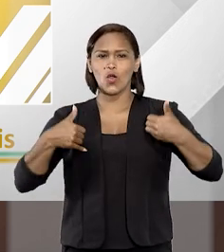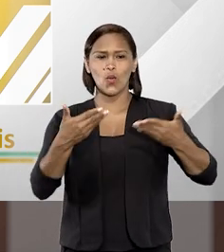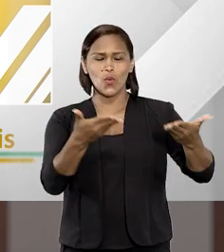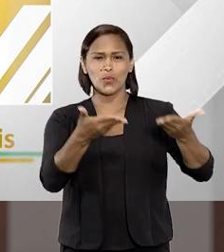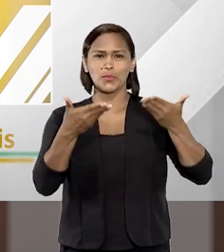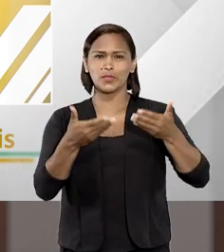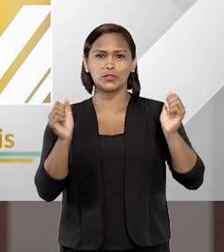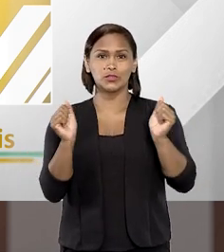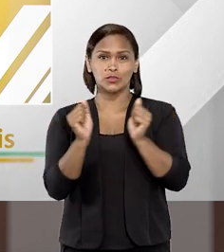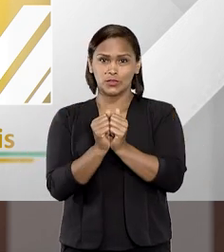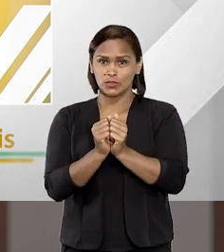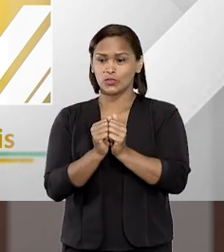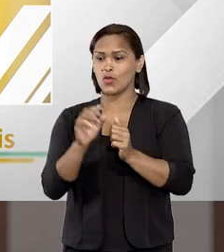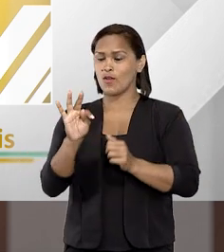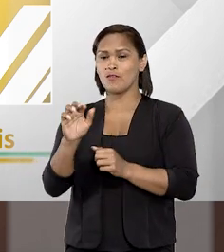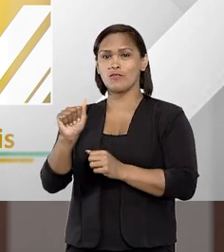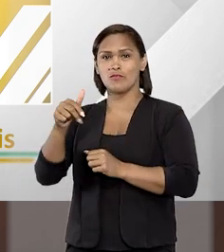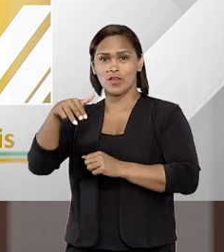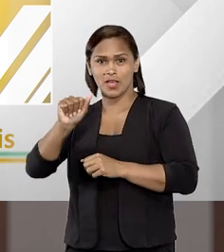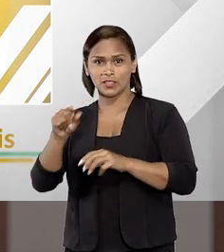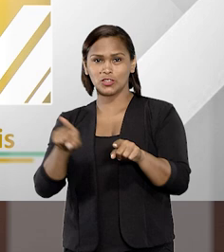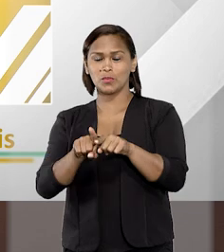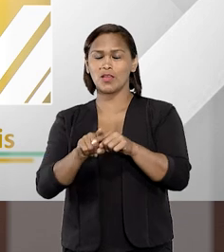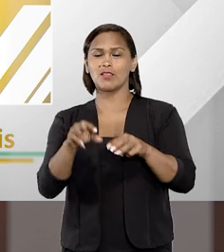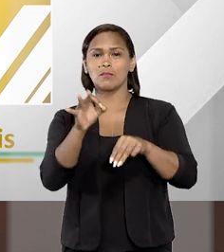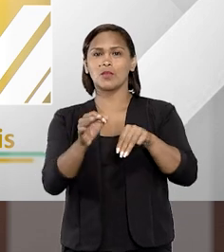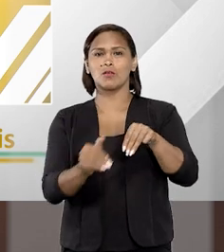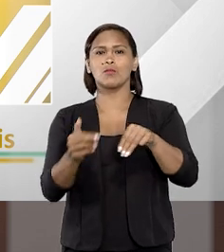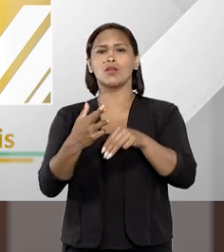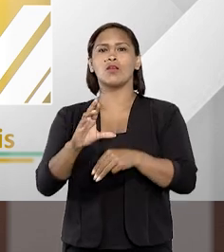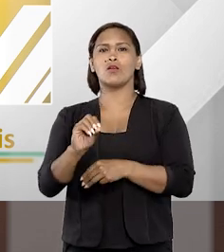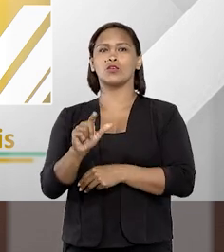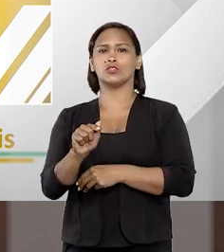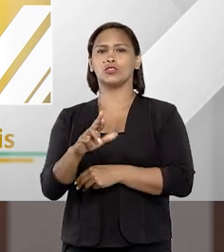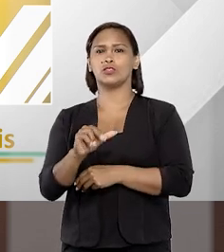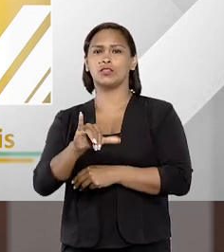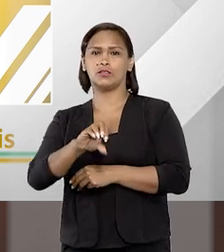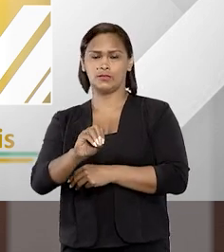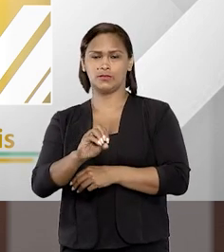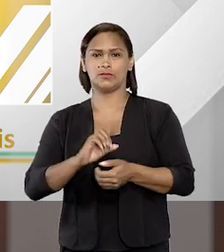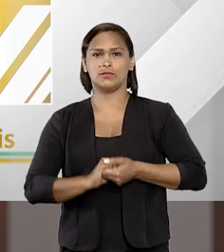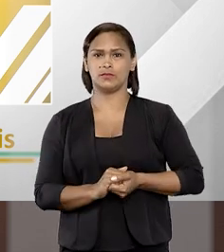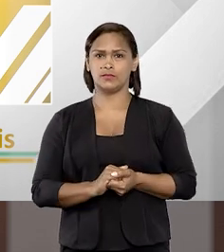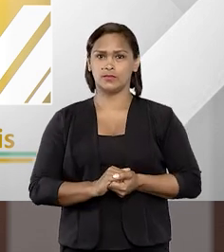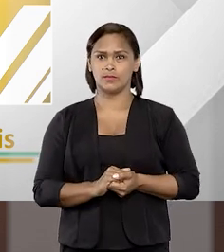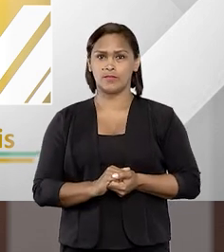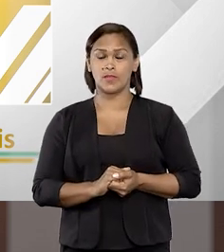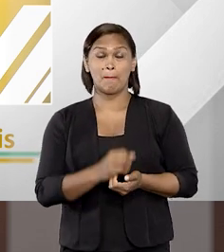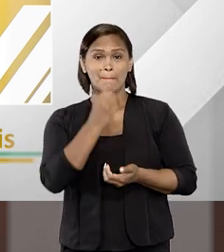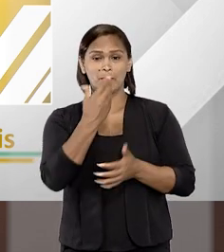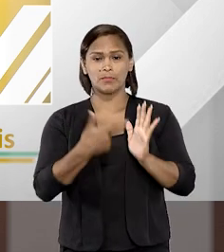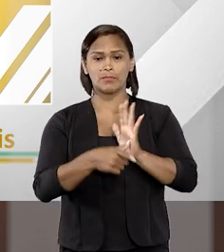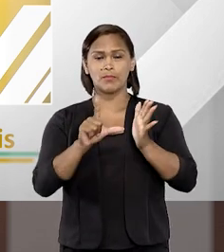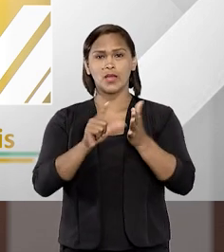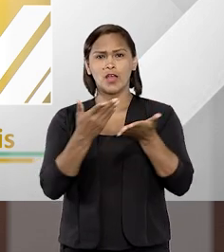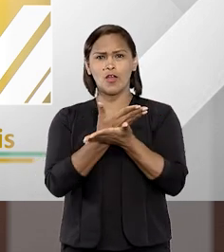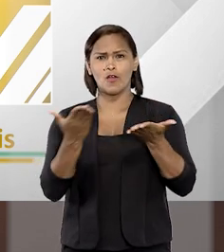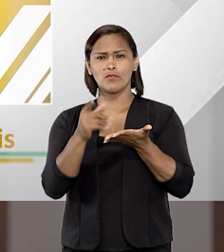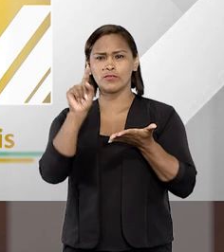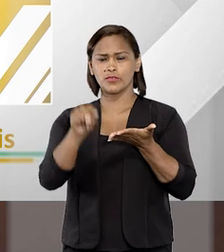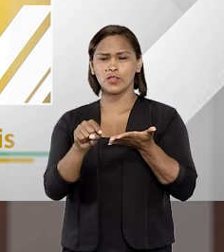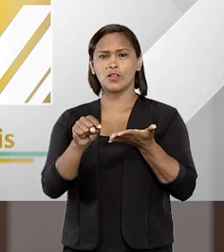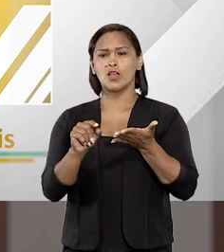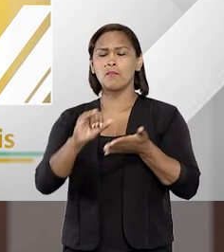vocês e também de com Fátima e com querido Ministro Rogerio schietti bem antes de falar com